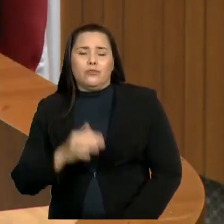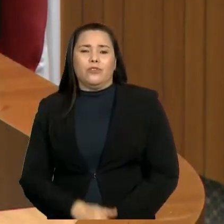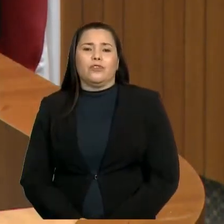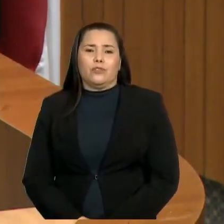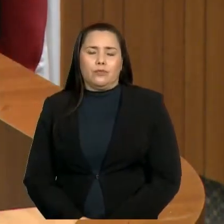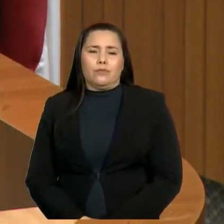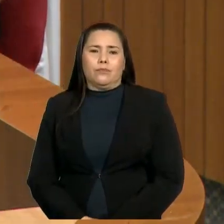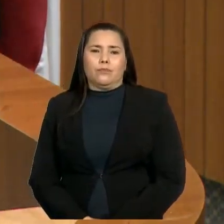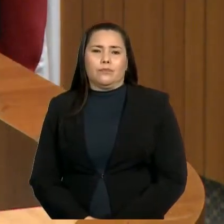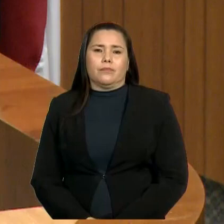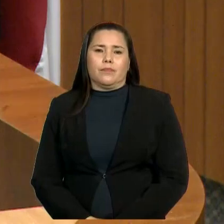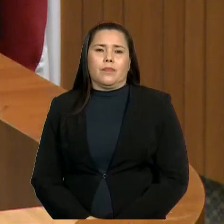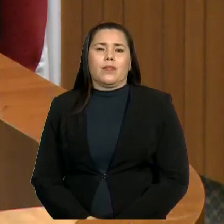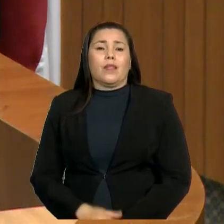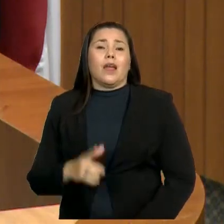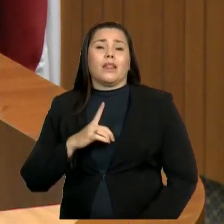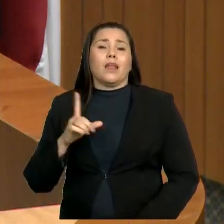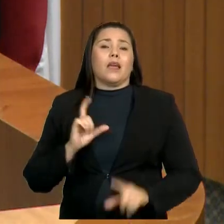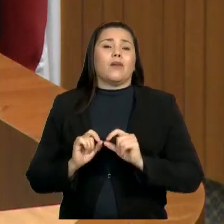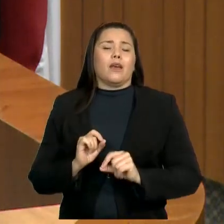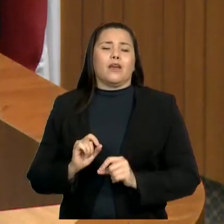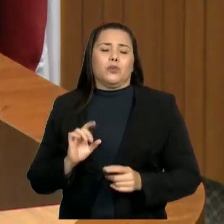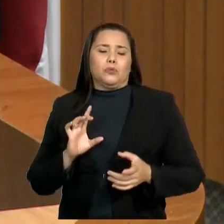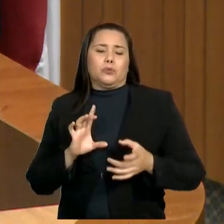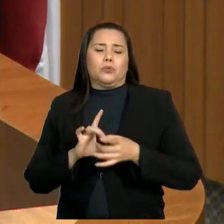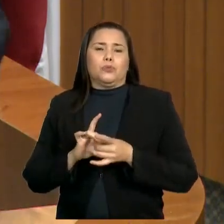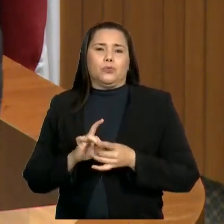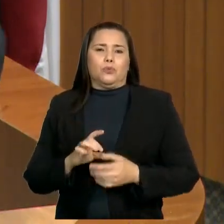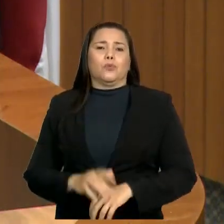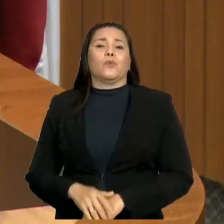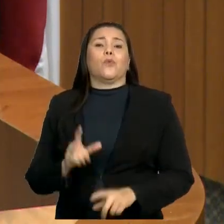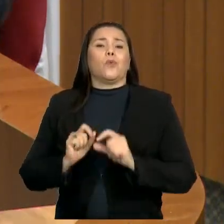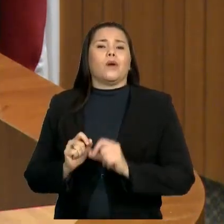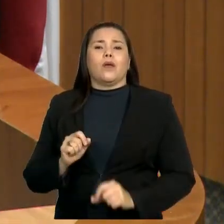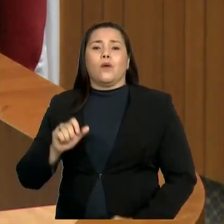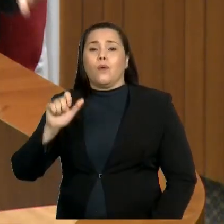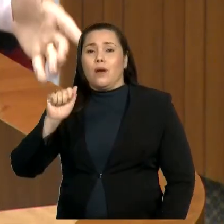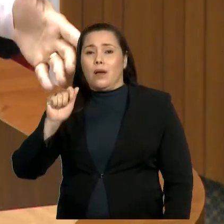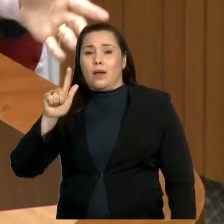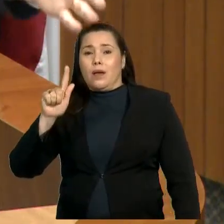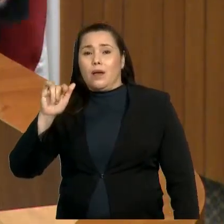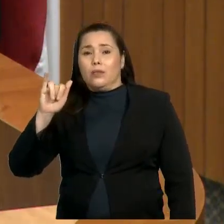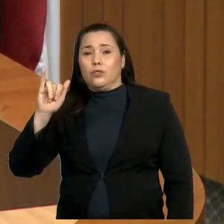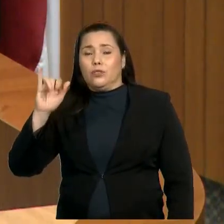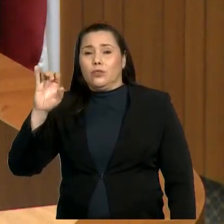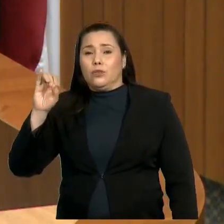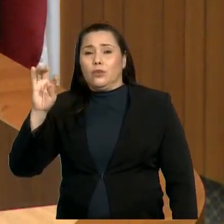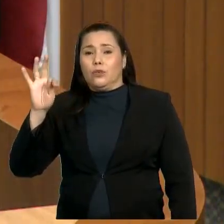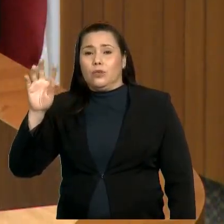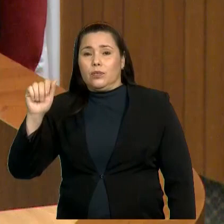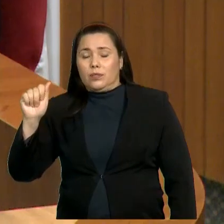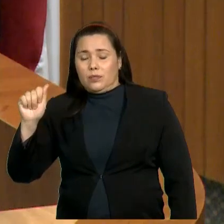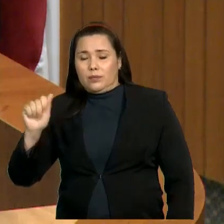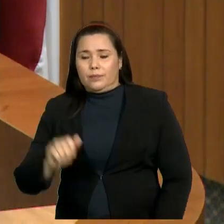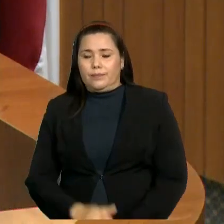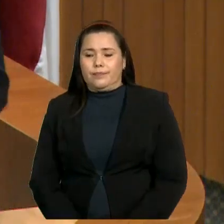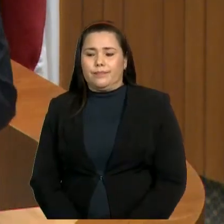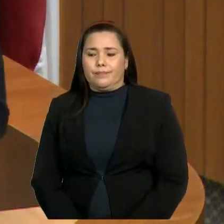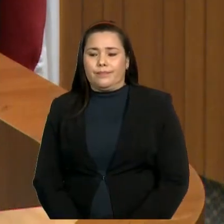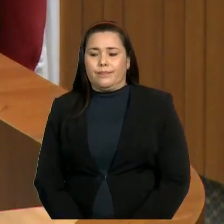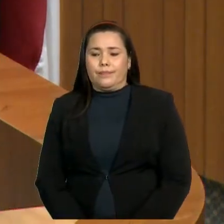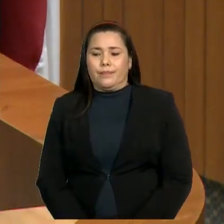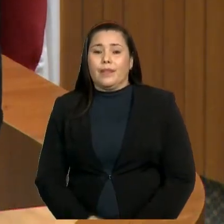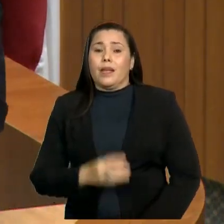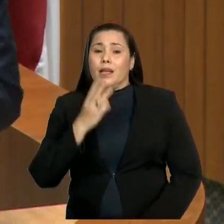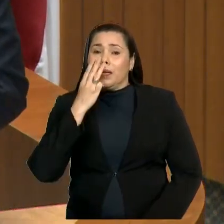dele mas é a Jota do bem sarnei era o grande inimigo mas quando virou um